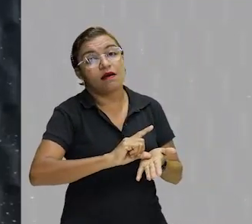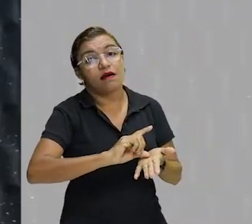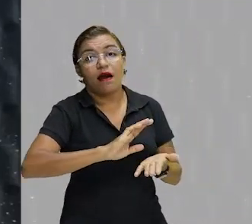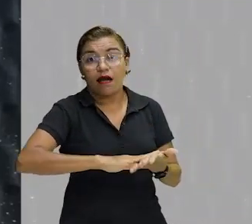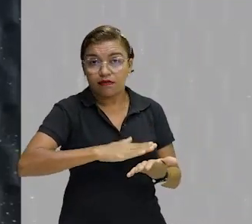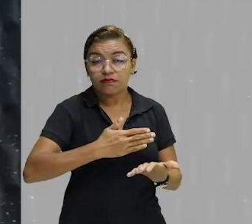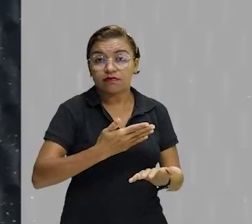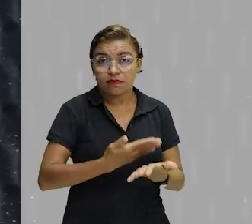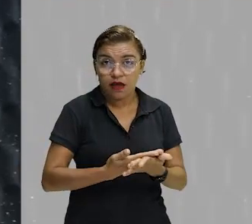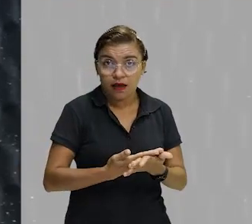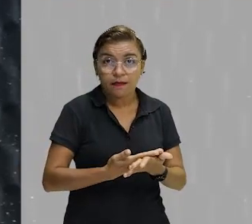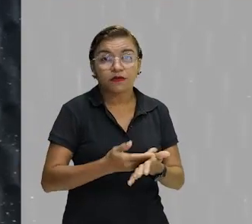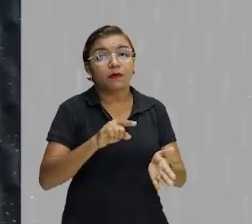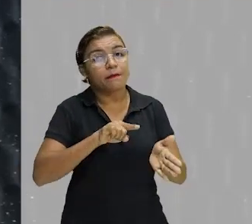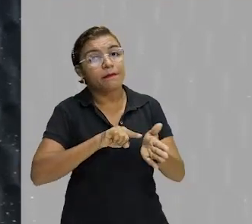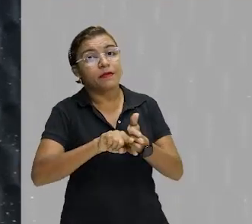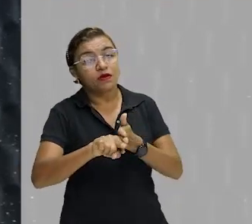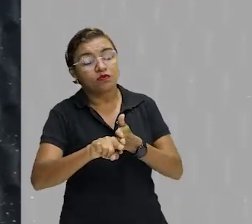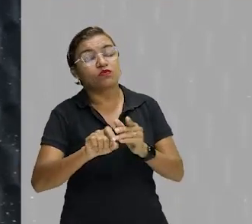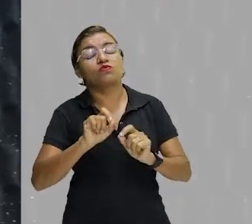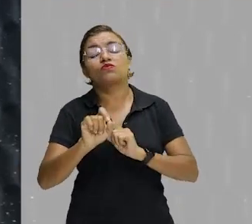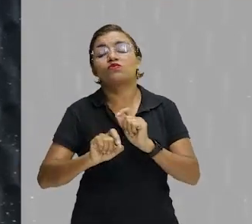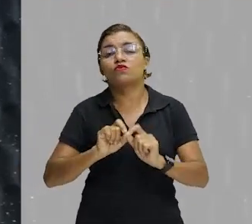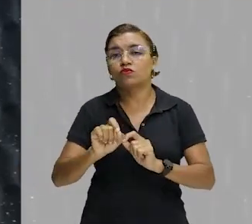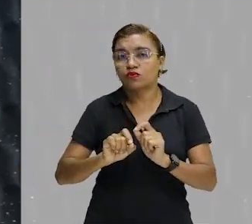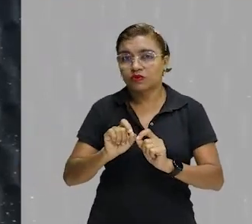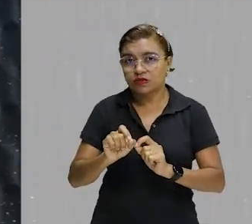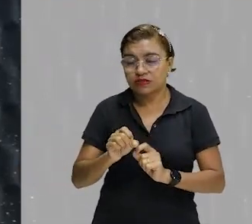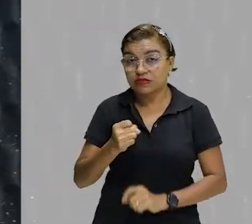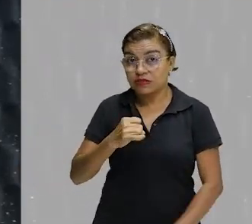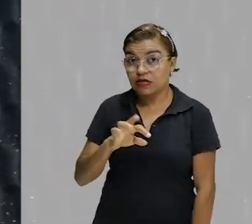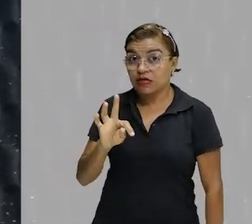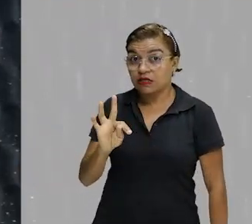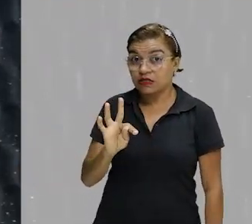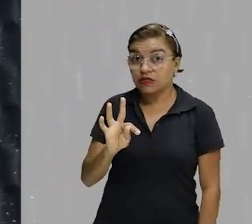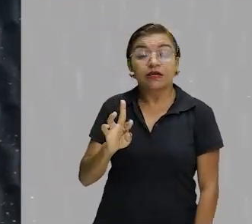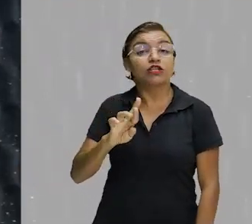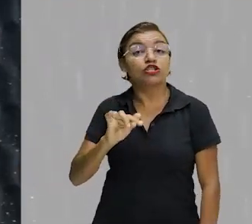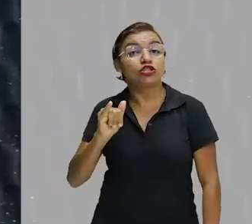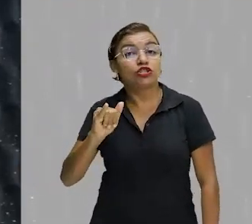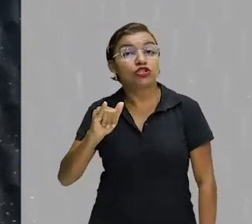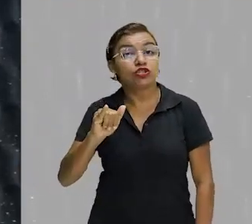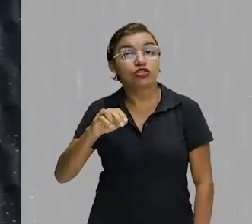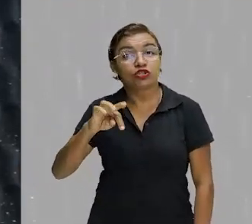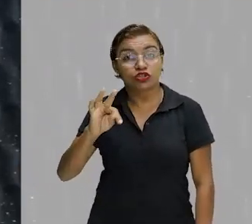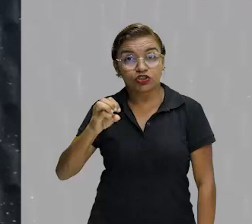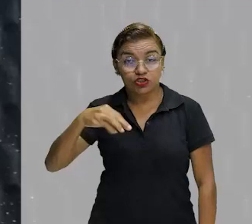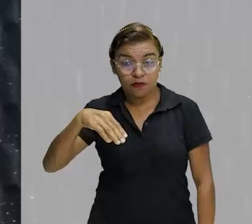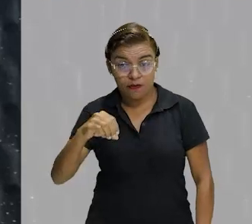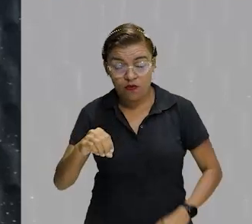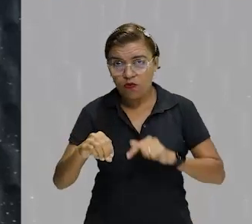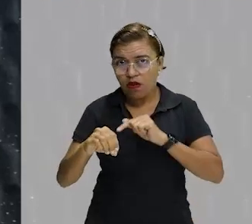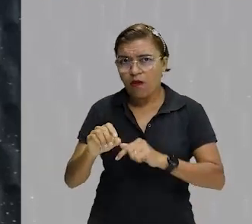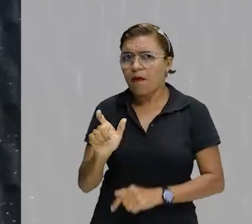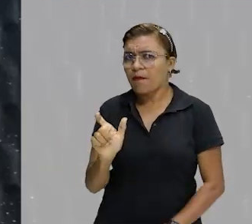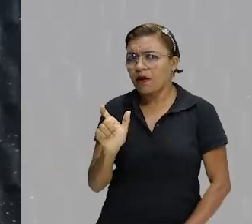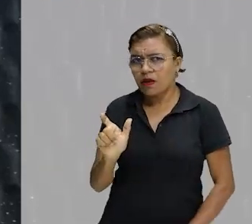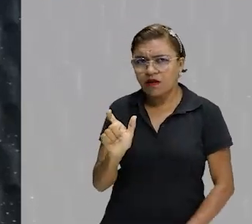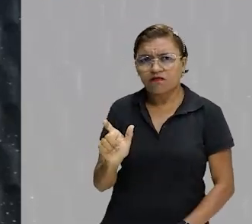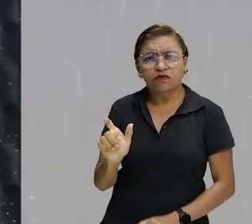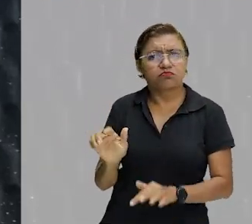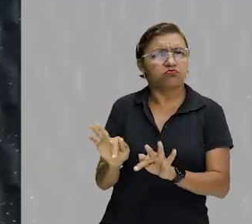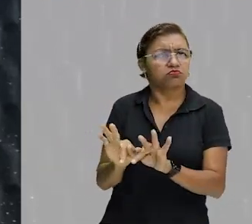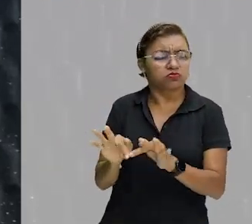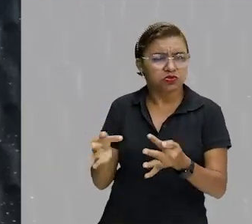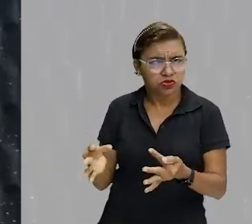representando aqui na língua das Libras, que o ritmo, que é uma palavra comum a todos nós, ele